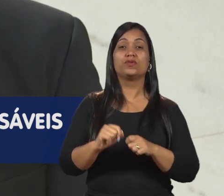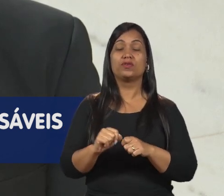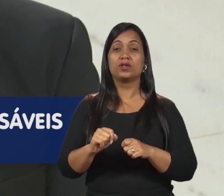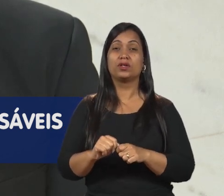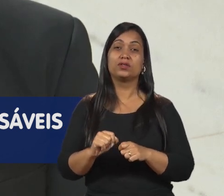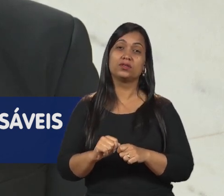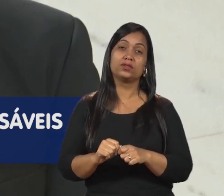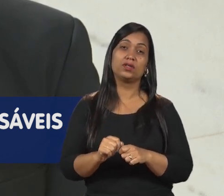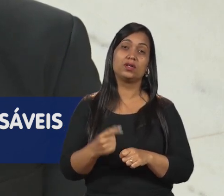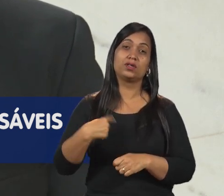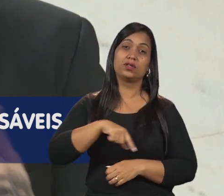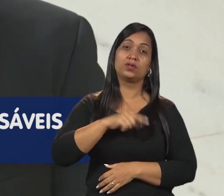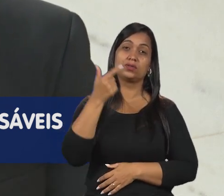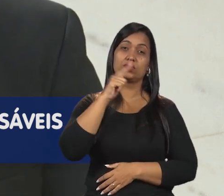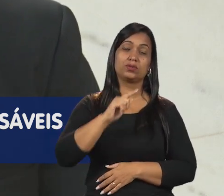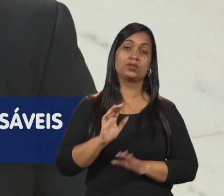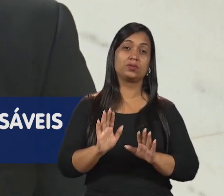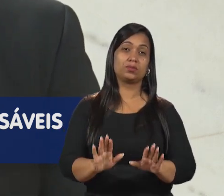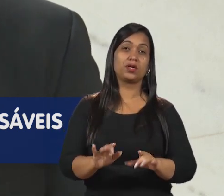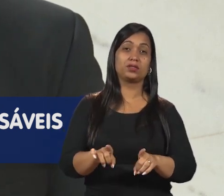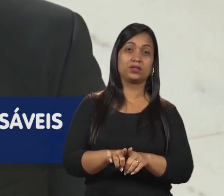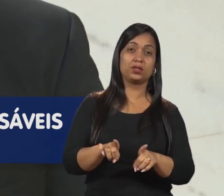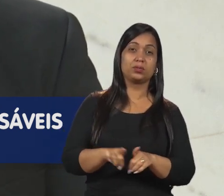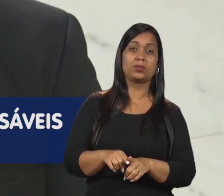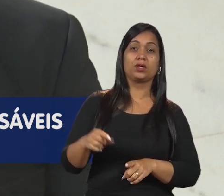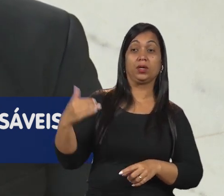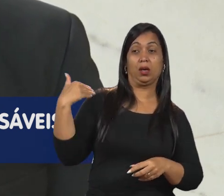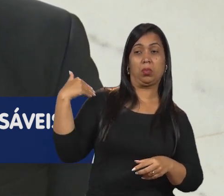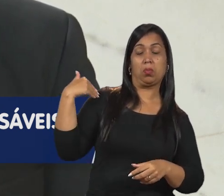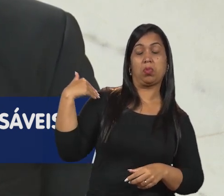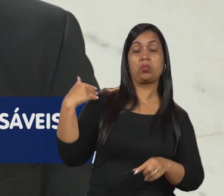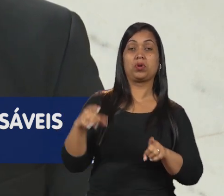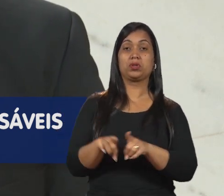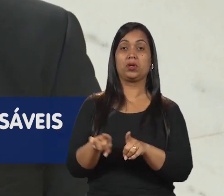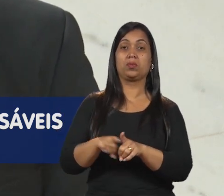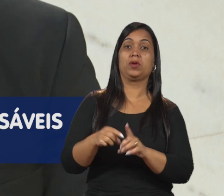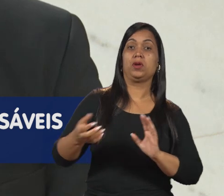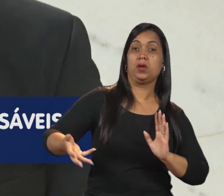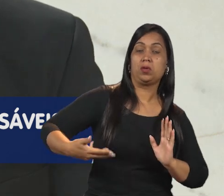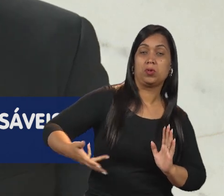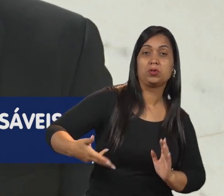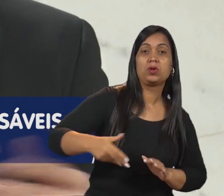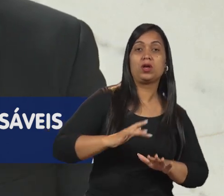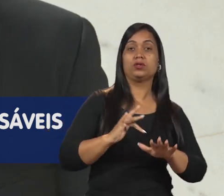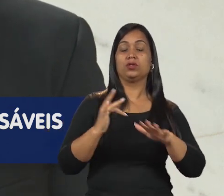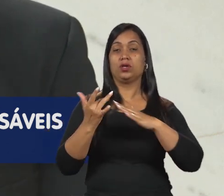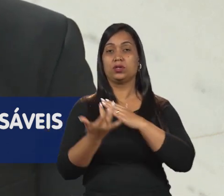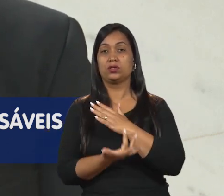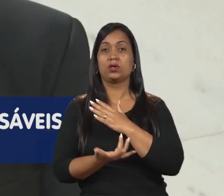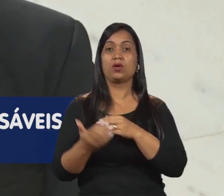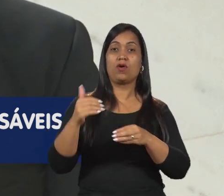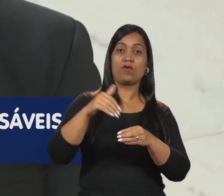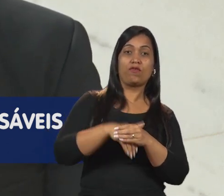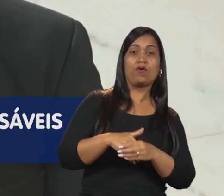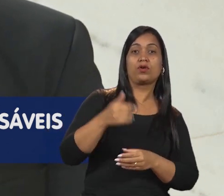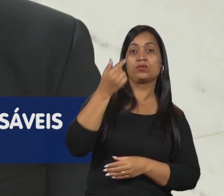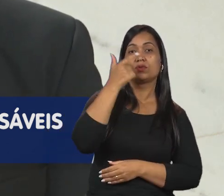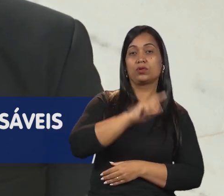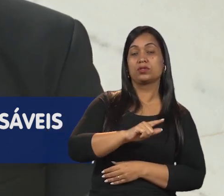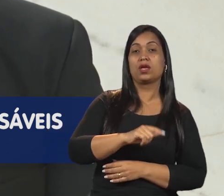que a gente chegasse. Por um outro lado, a gente é mais cobrado também, né? Tudo é muito mais rápido na rede social, um voto chega mais